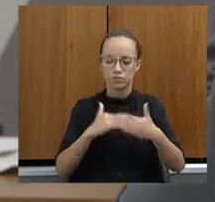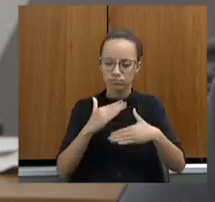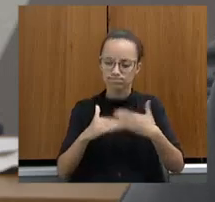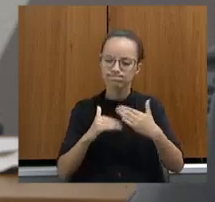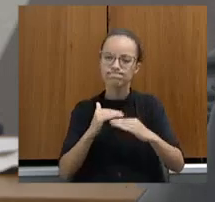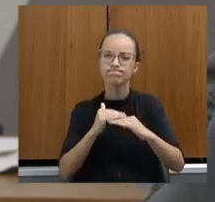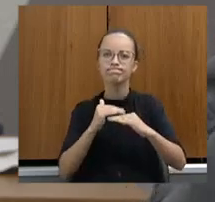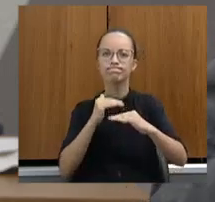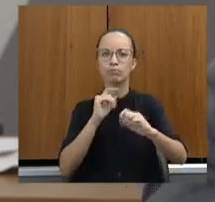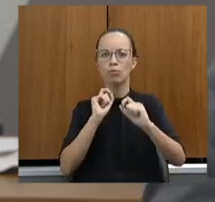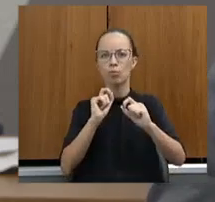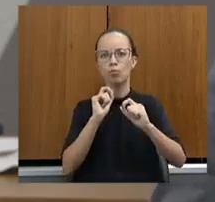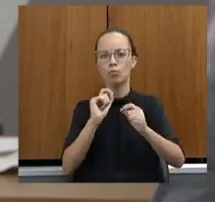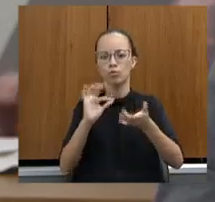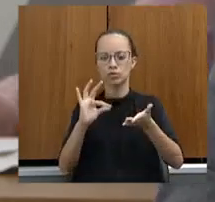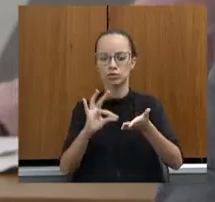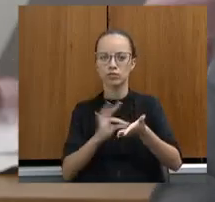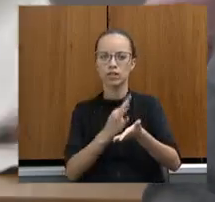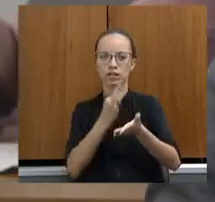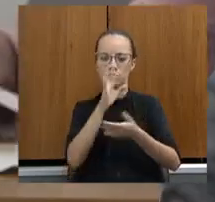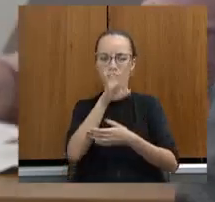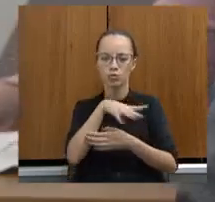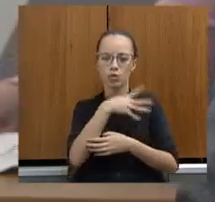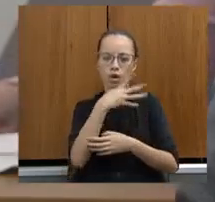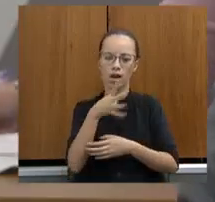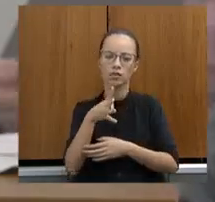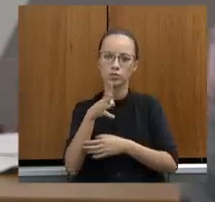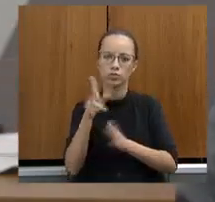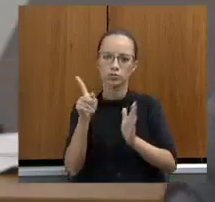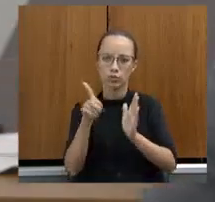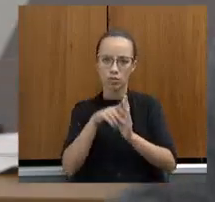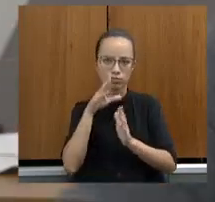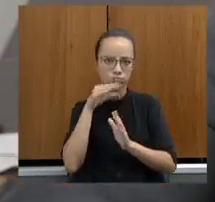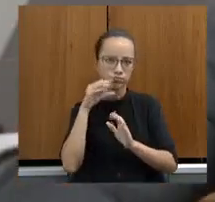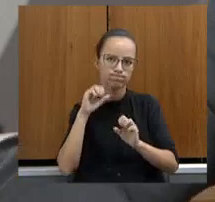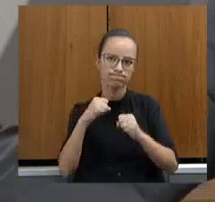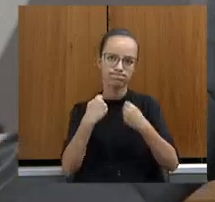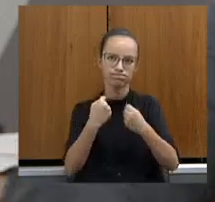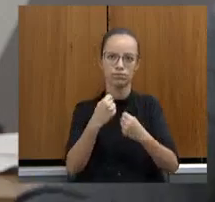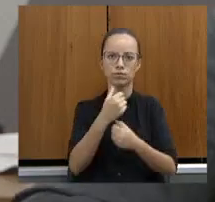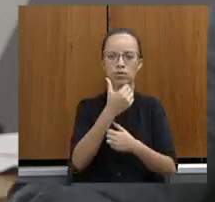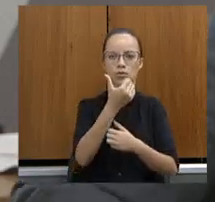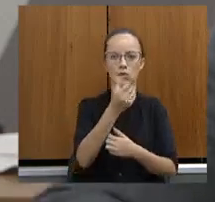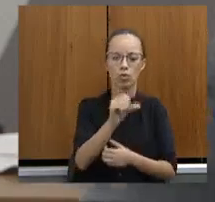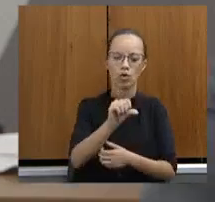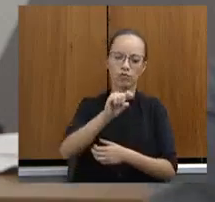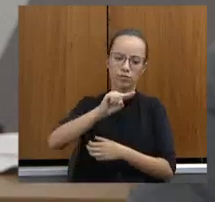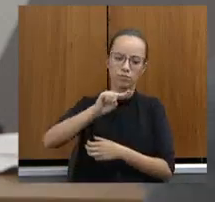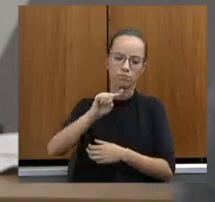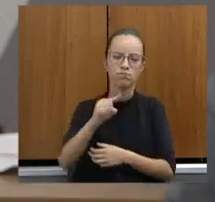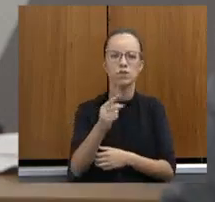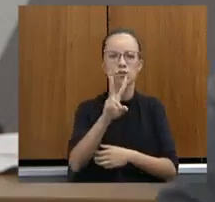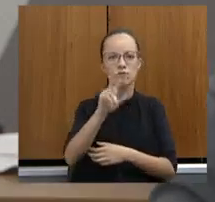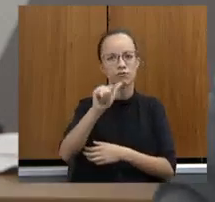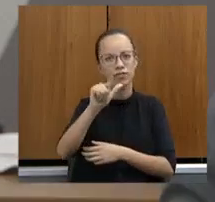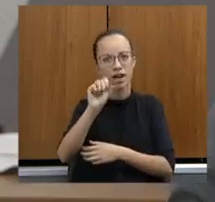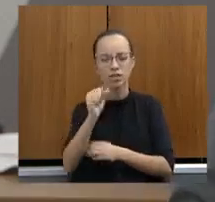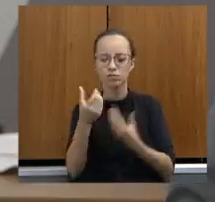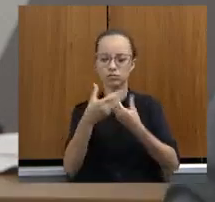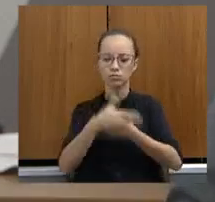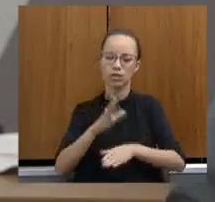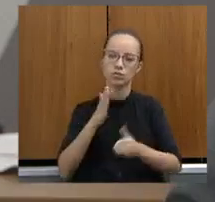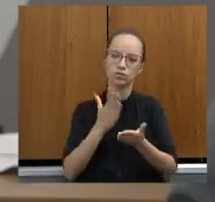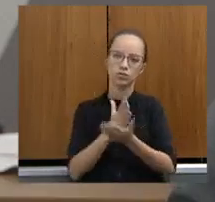de renovação dos quadros da segurança hoje nós temos 9966 vagas de concurso que foram